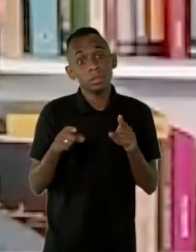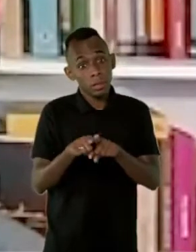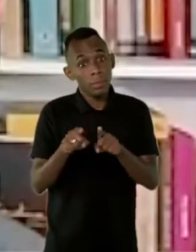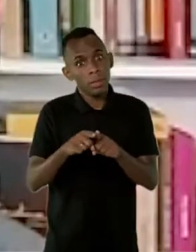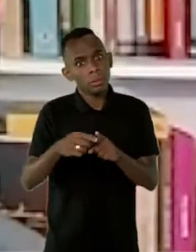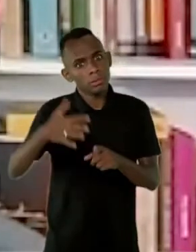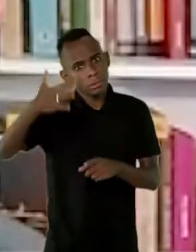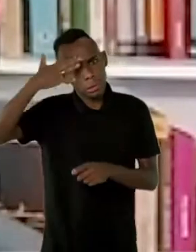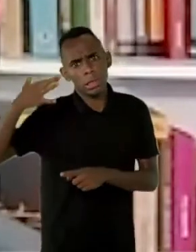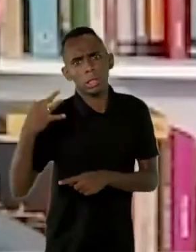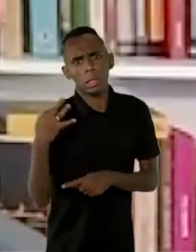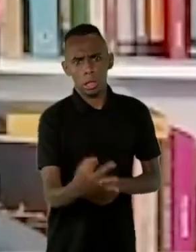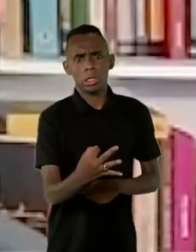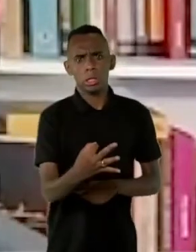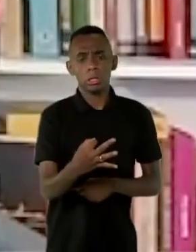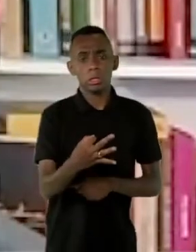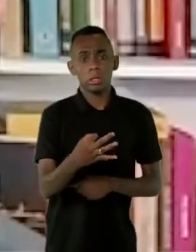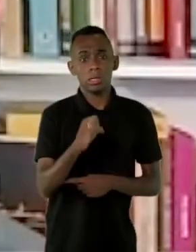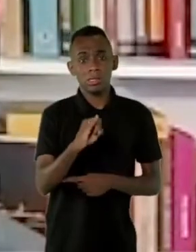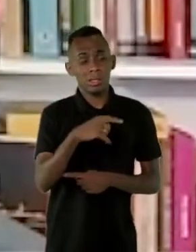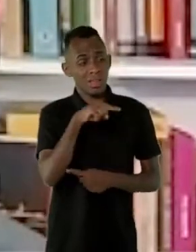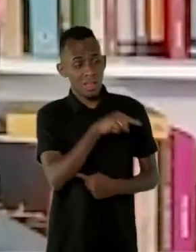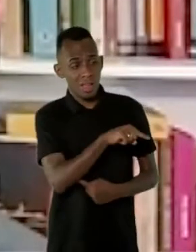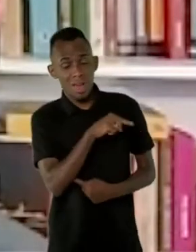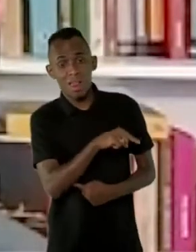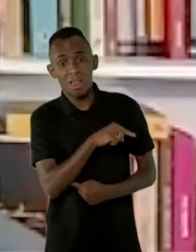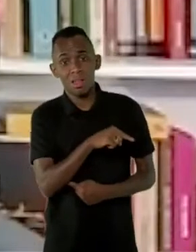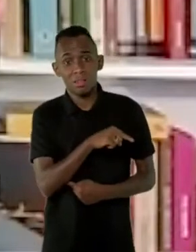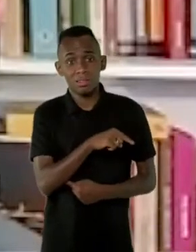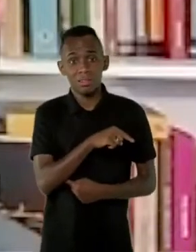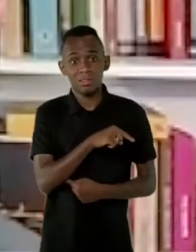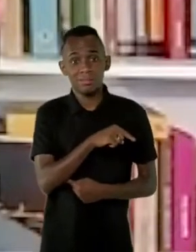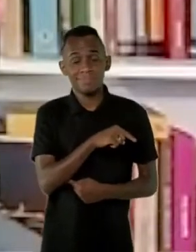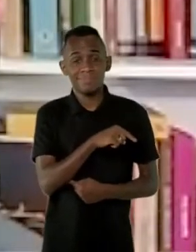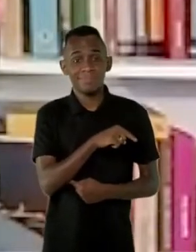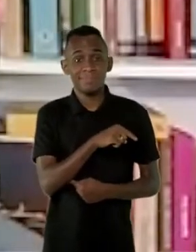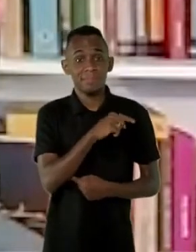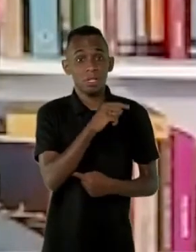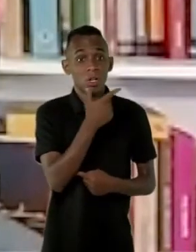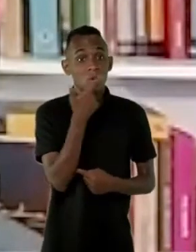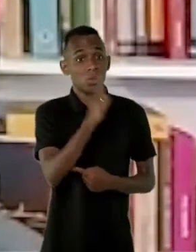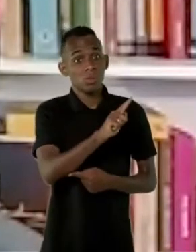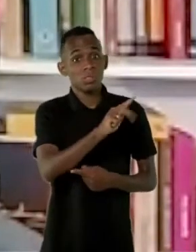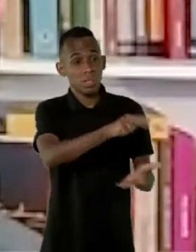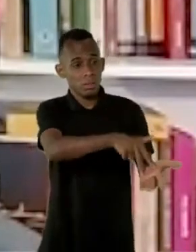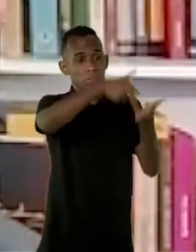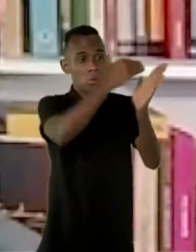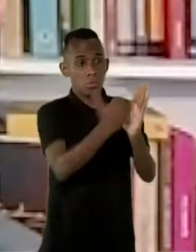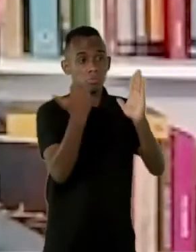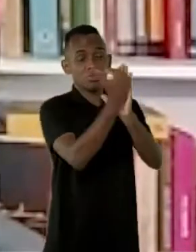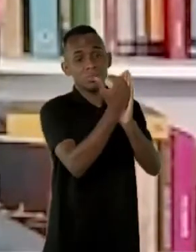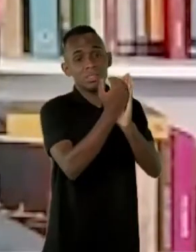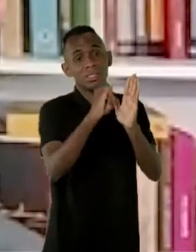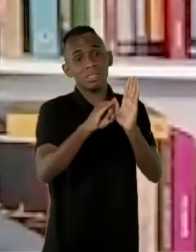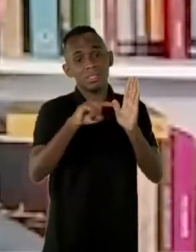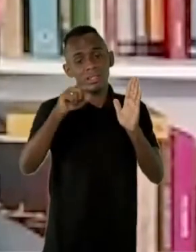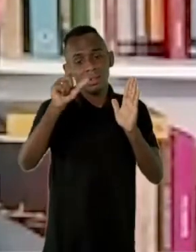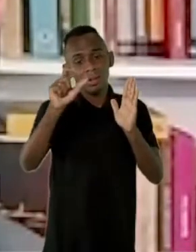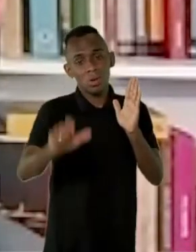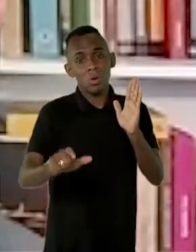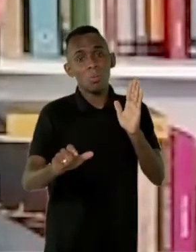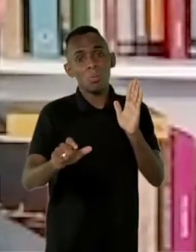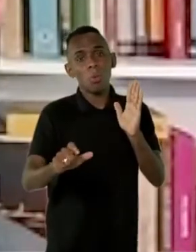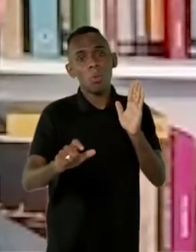mesmo tempo, se a Carolina seria Carolina sem o Audálio Dantas. Na minha opinião,